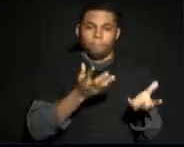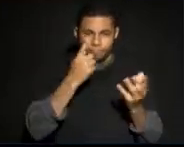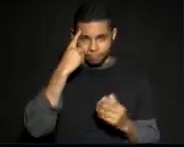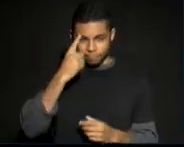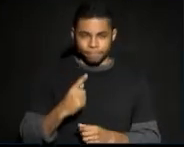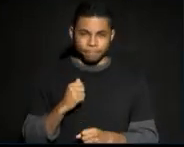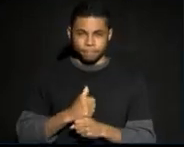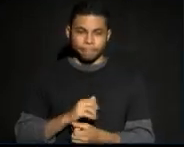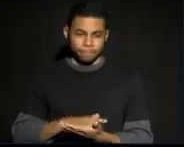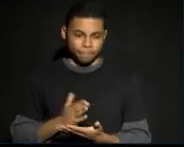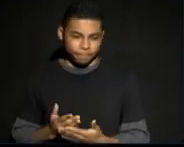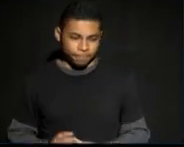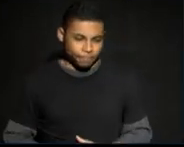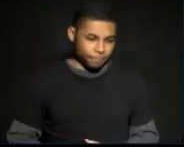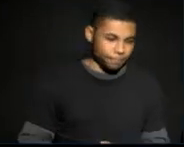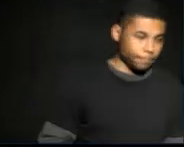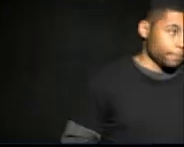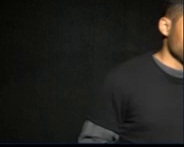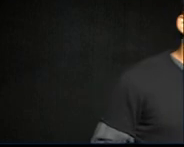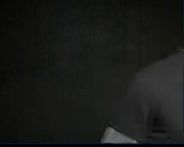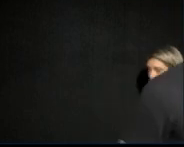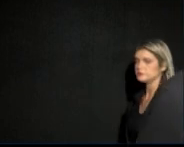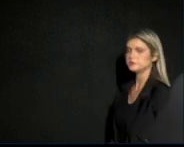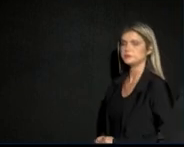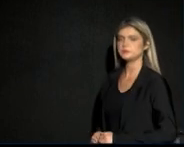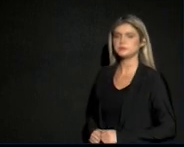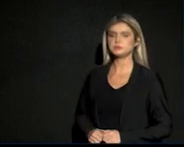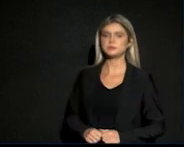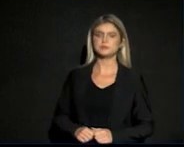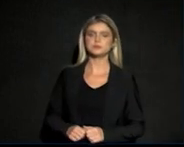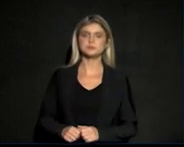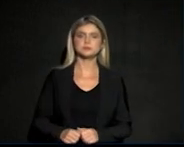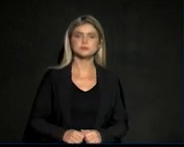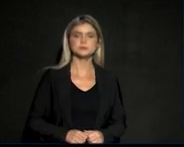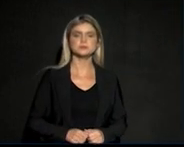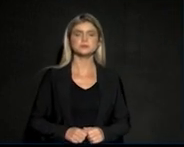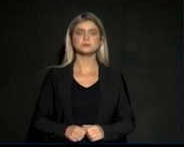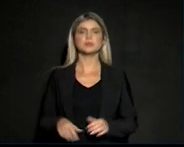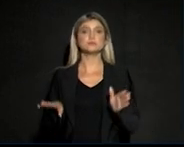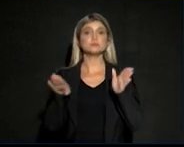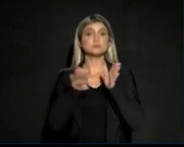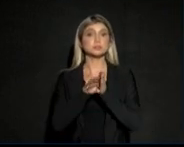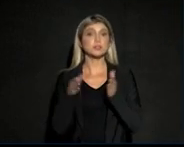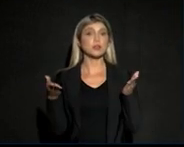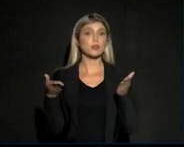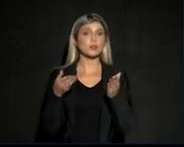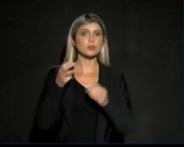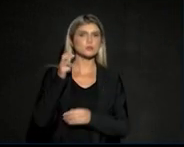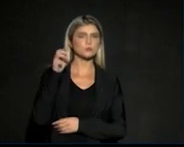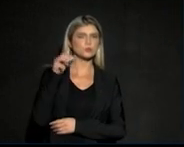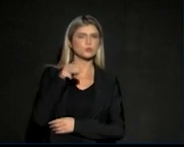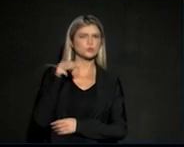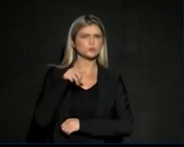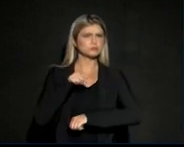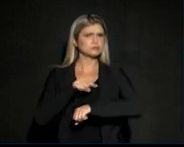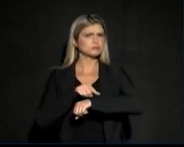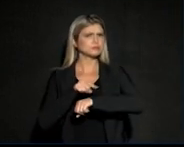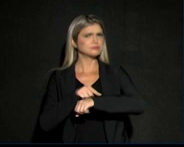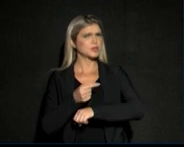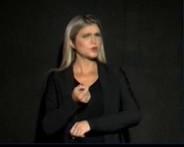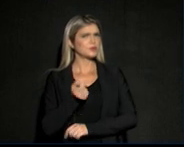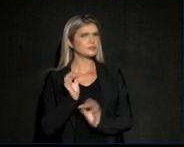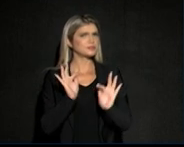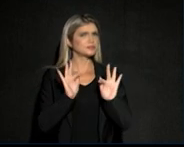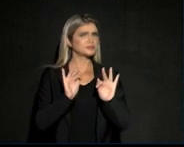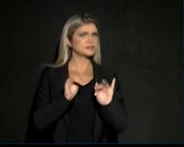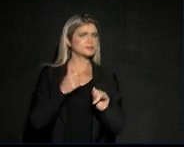né e não perfeito está chegando aqui nos últimos cinco minutos eu queria insistir